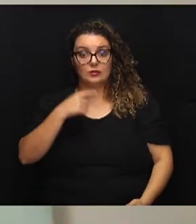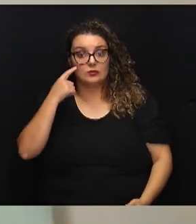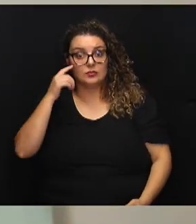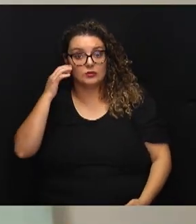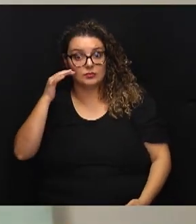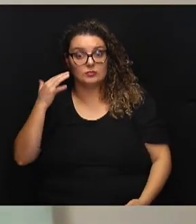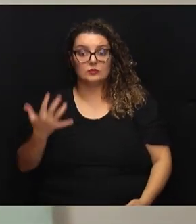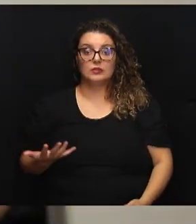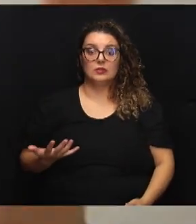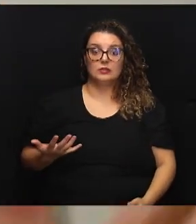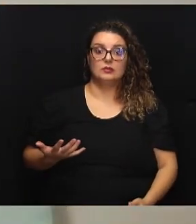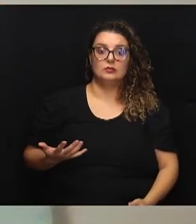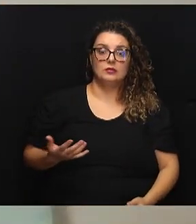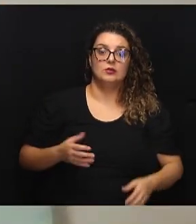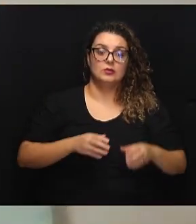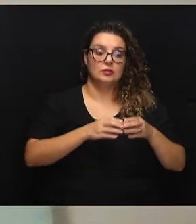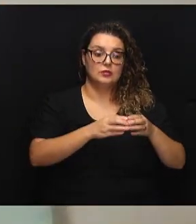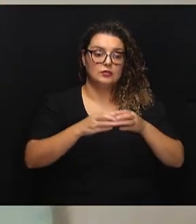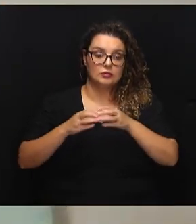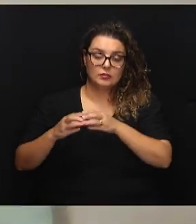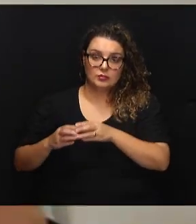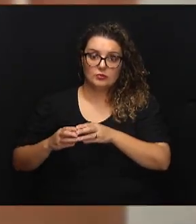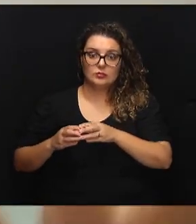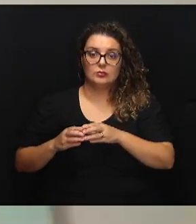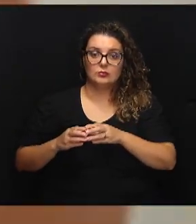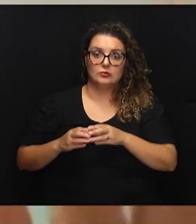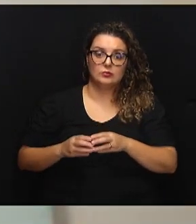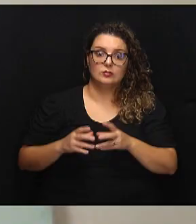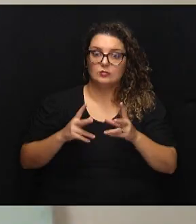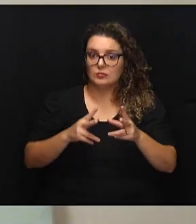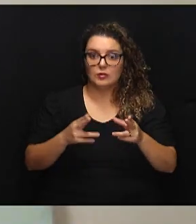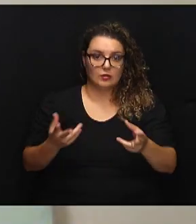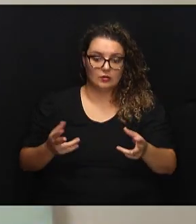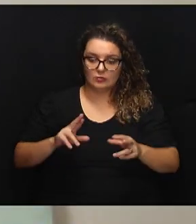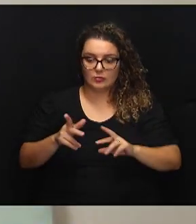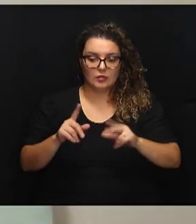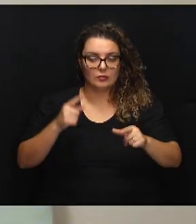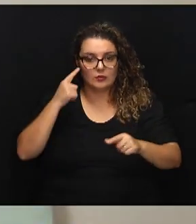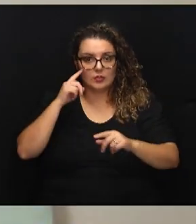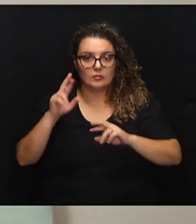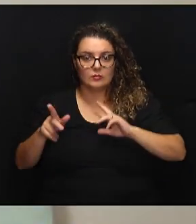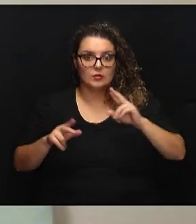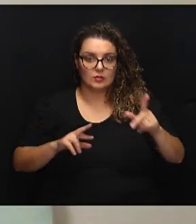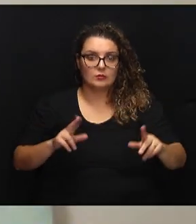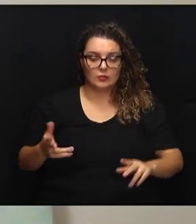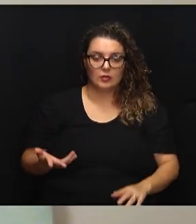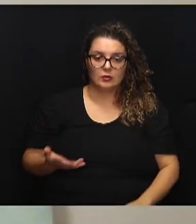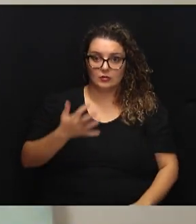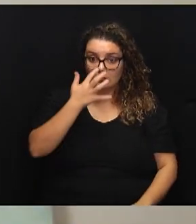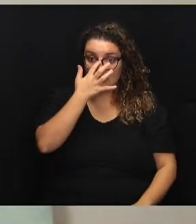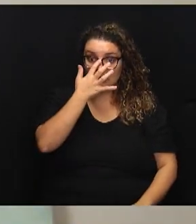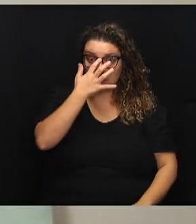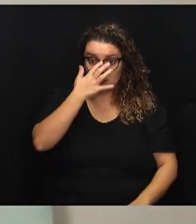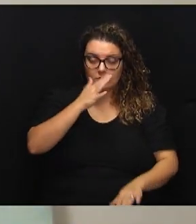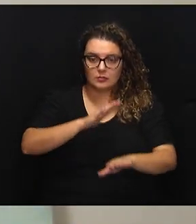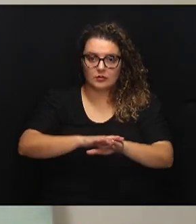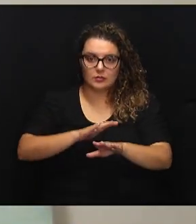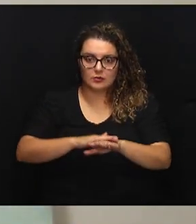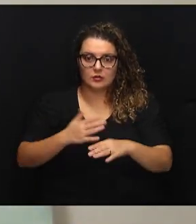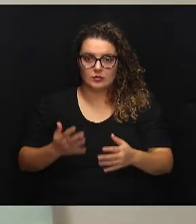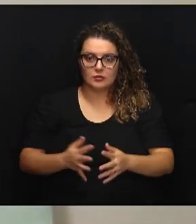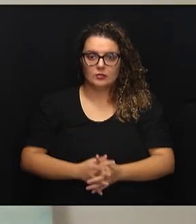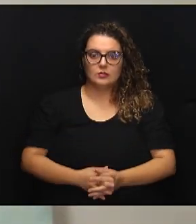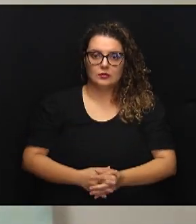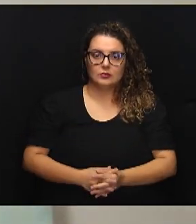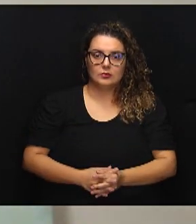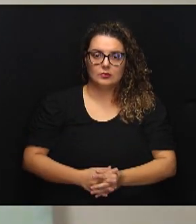pensar, né, e conviver em grupos com formas diferentes de pensamento, né, e de ação. Então, como